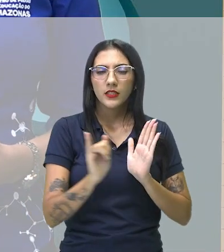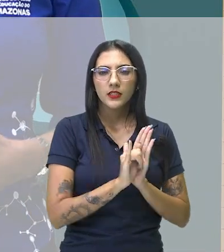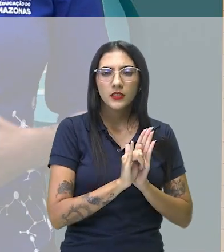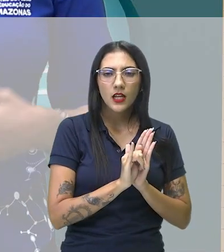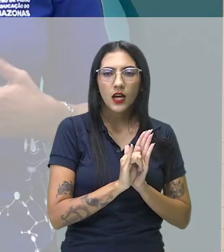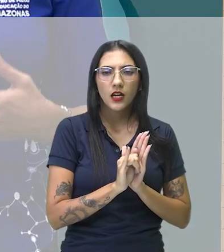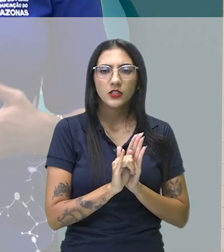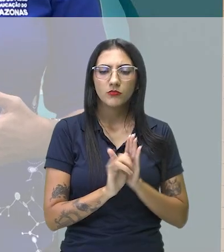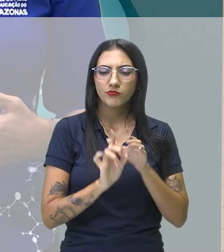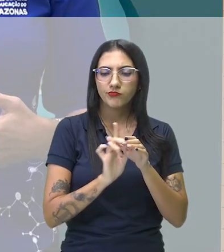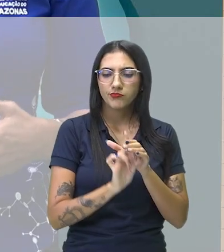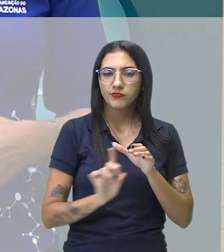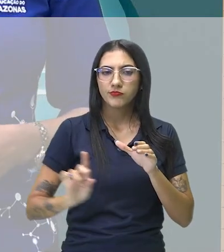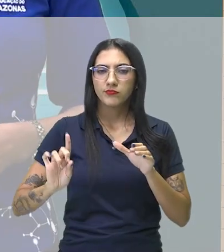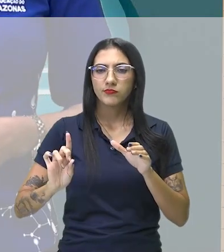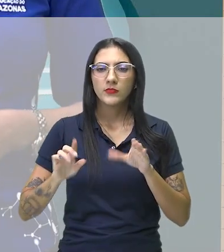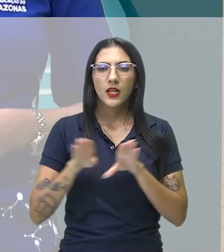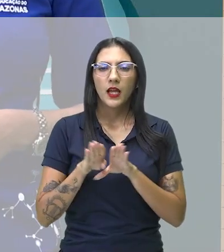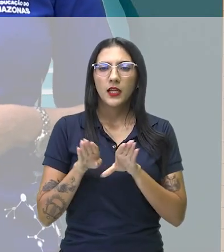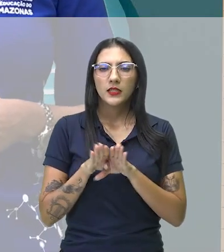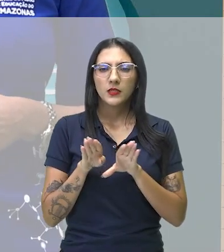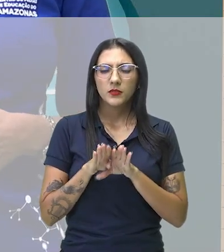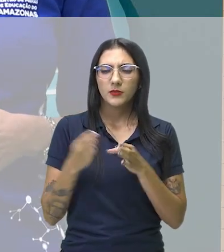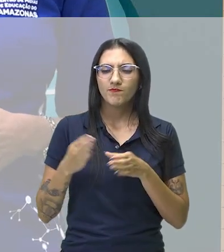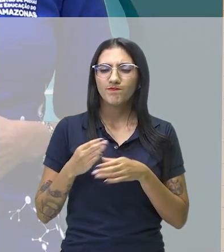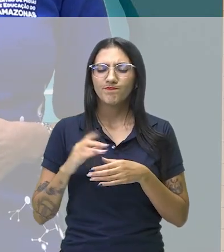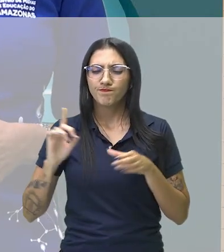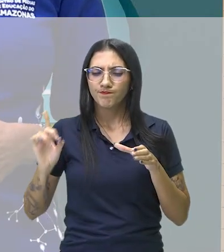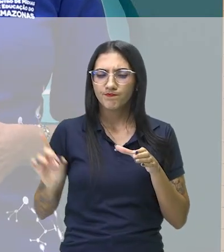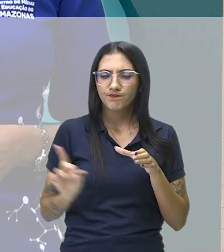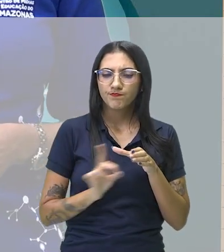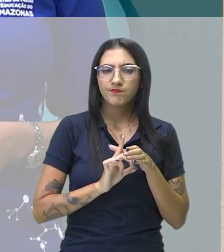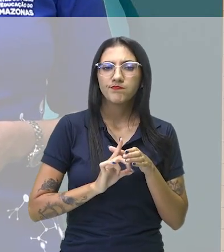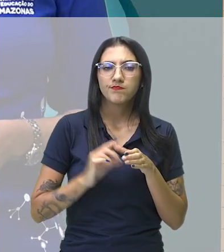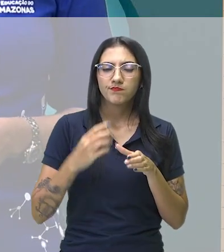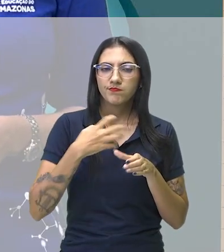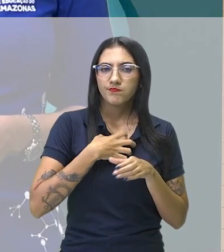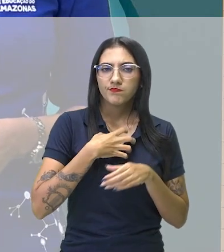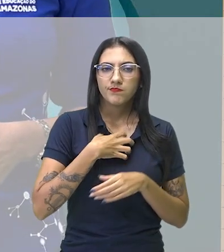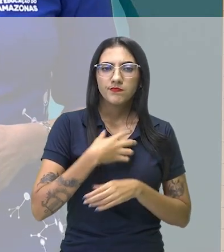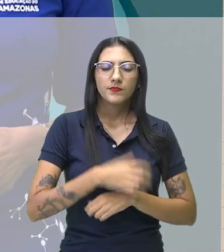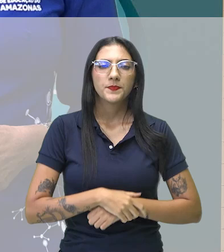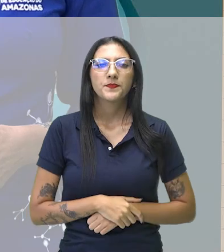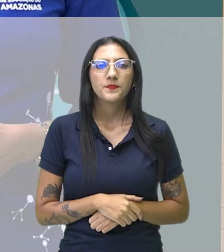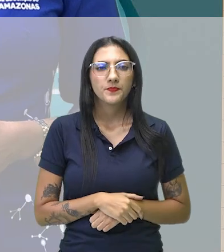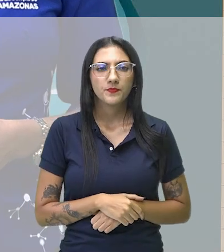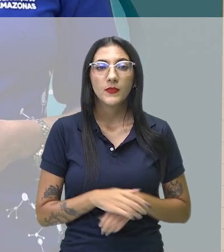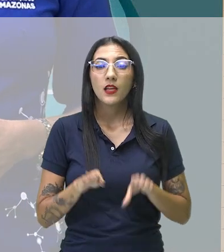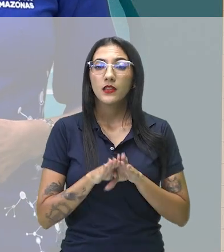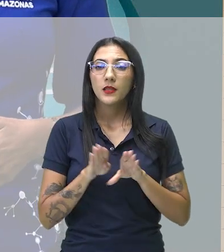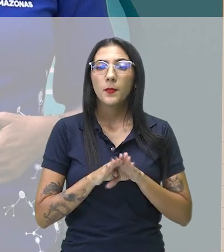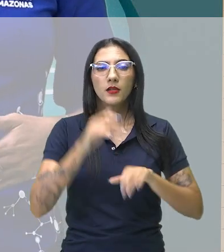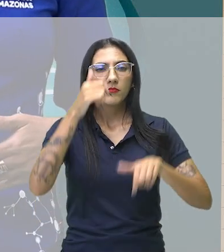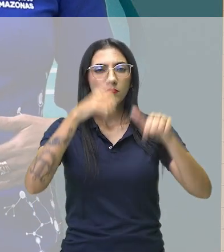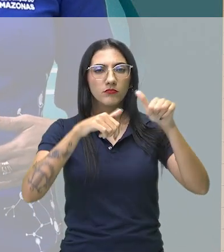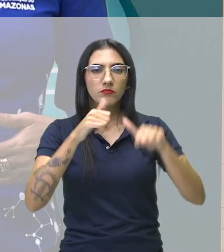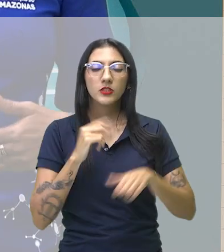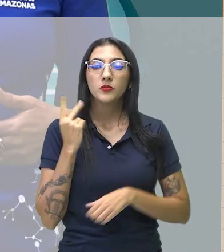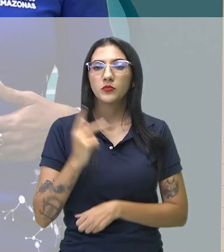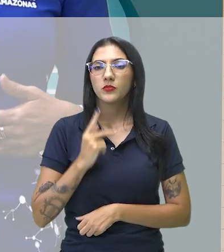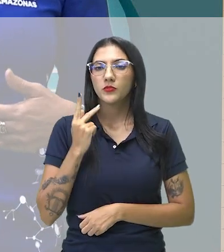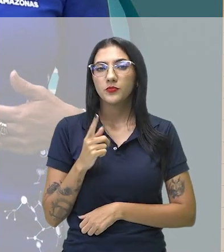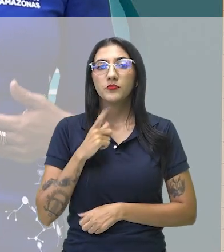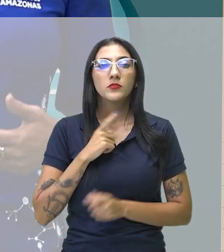identidade, exclusão e pertencimento. A análise política